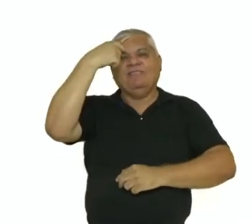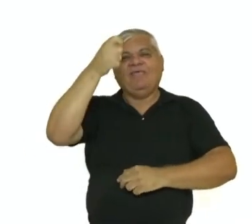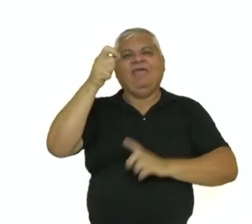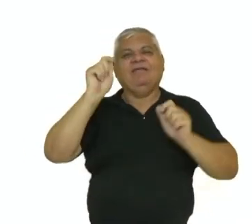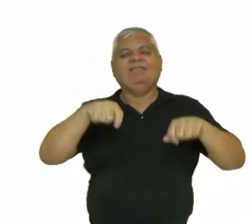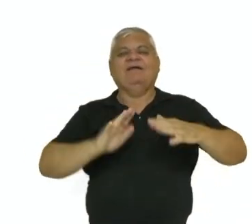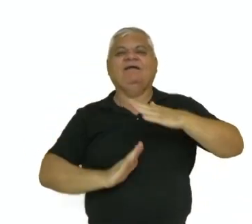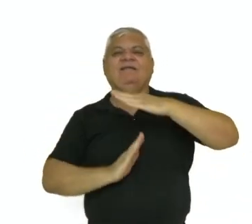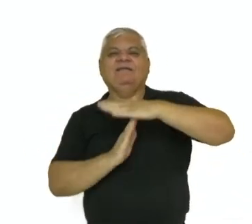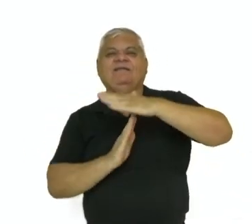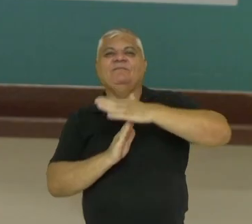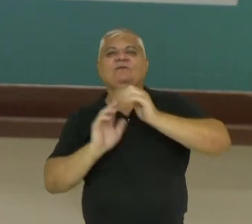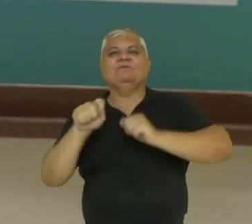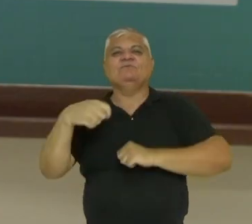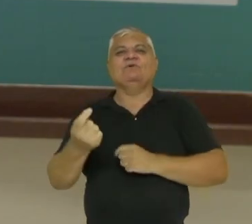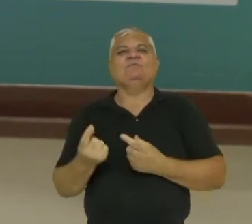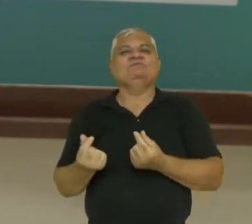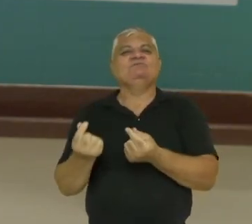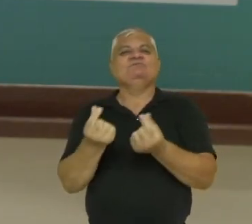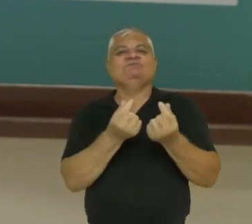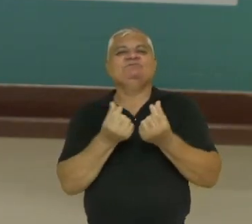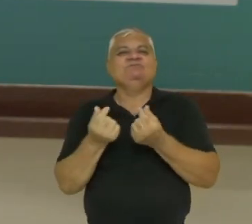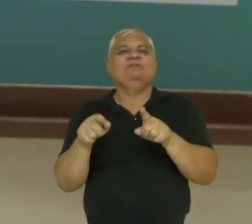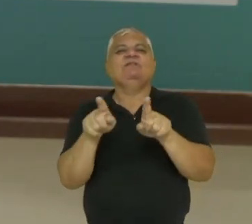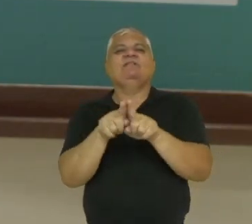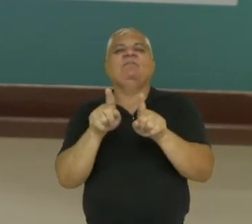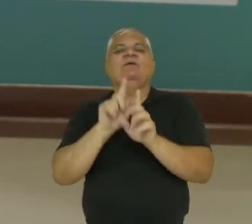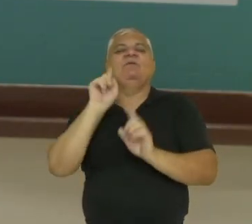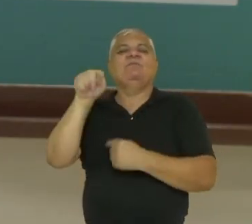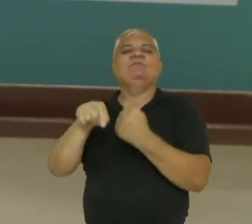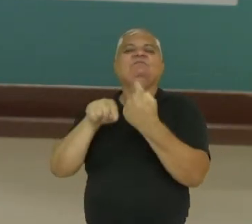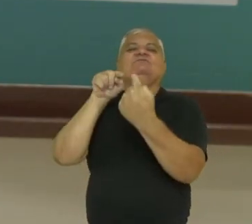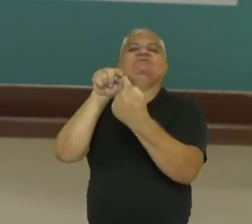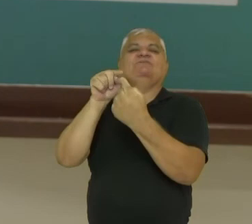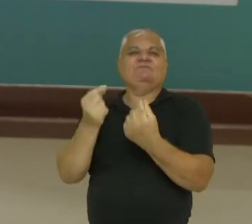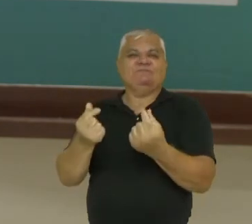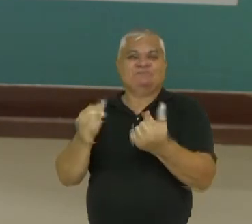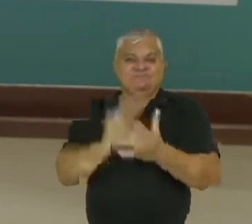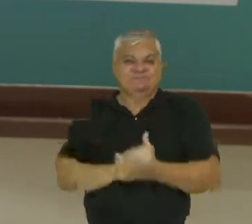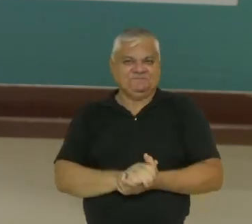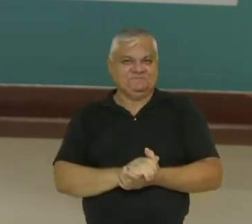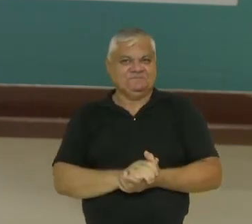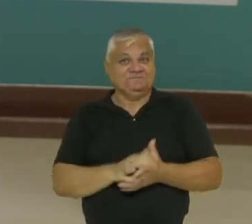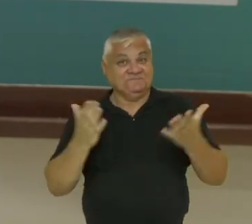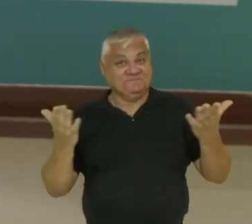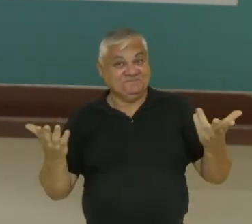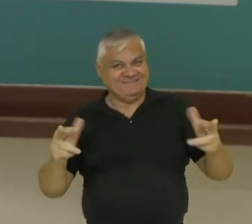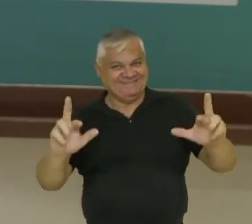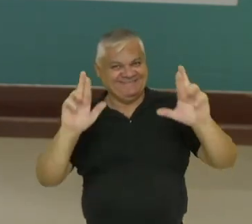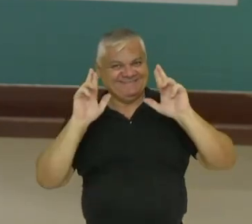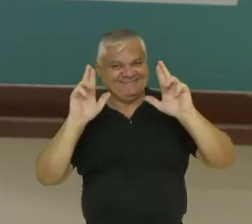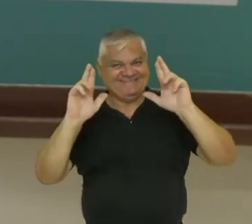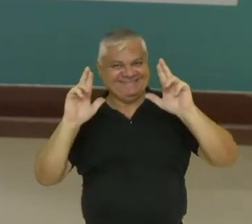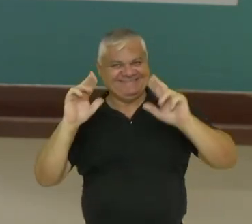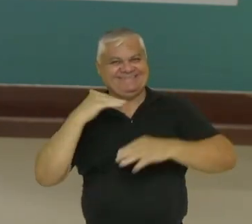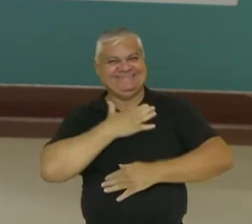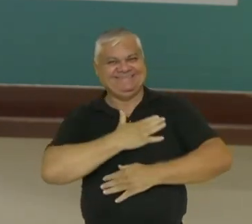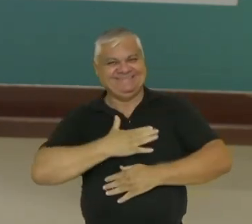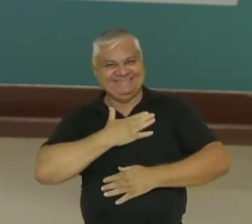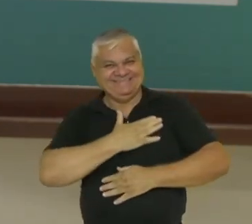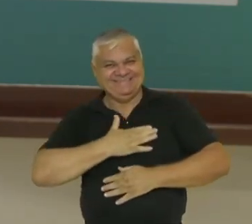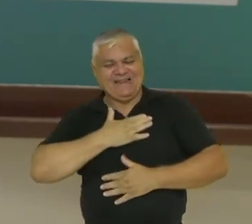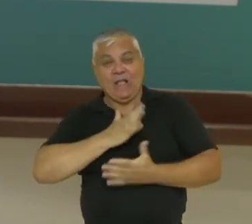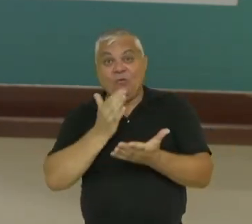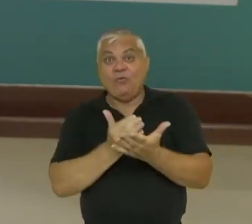na massa é exatamente levantar questões. Então, nós conversamos nesse vídeo a